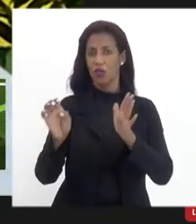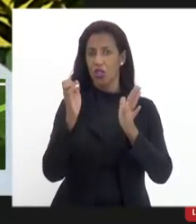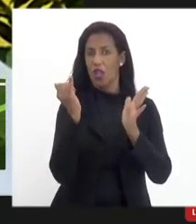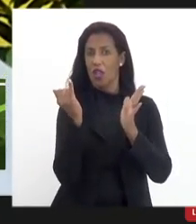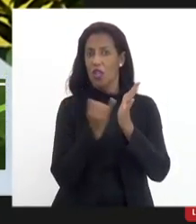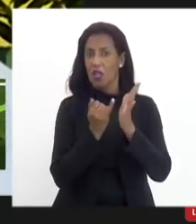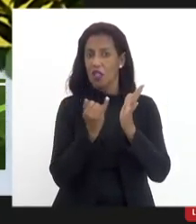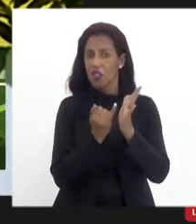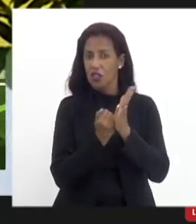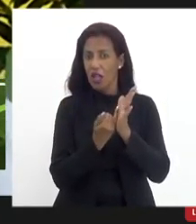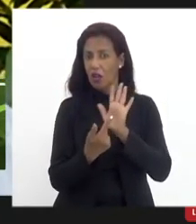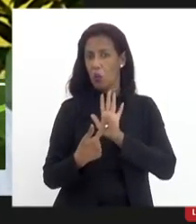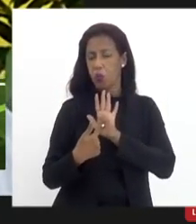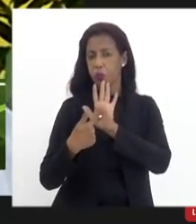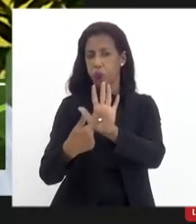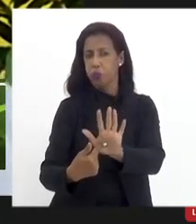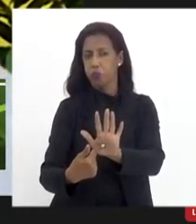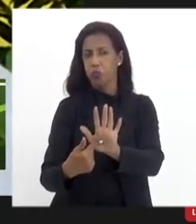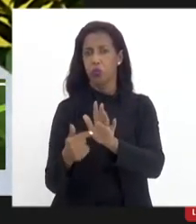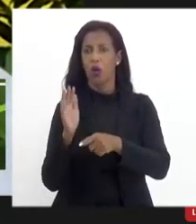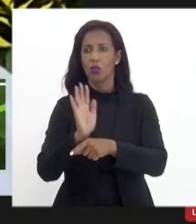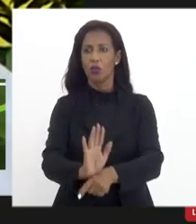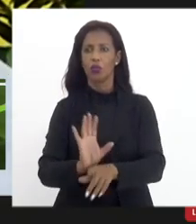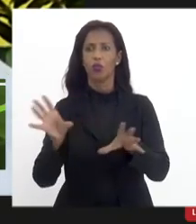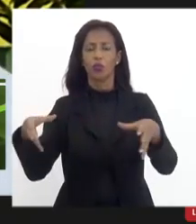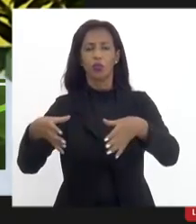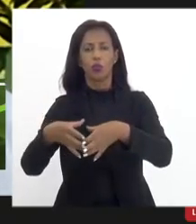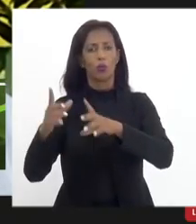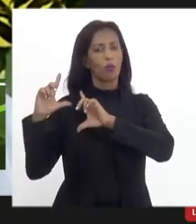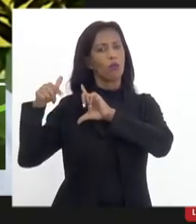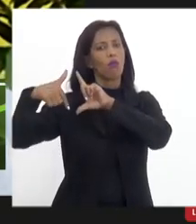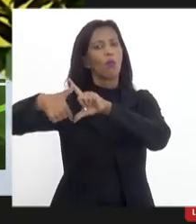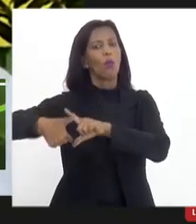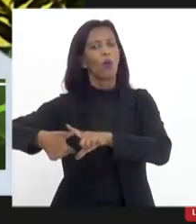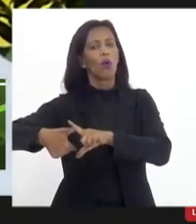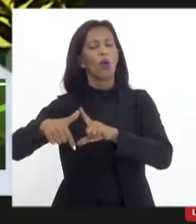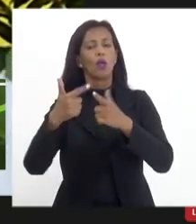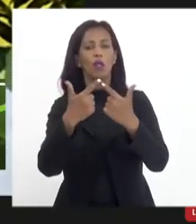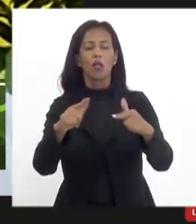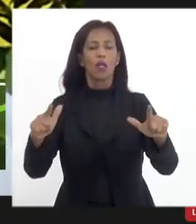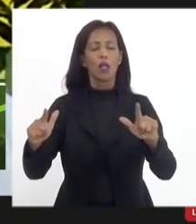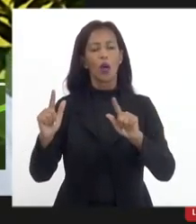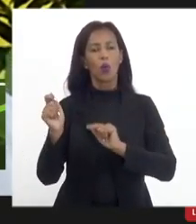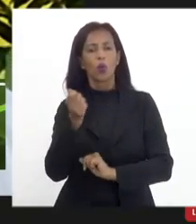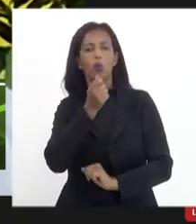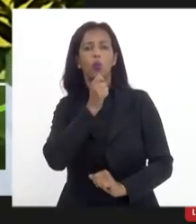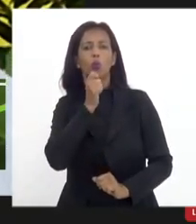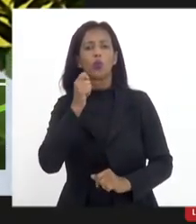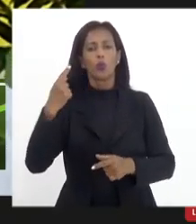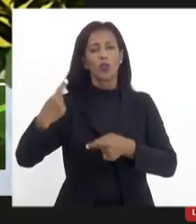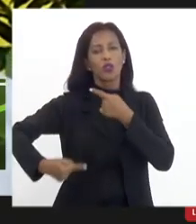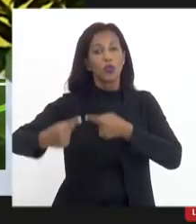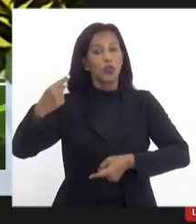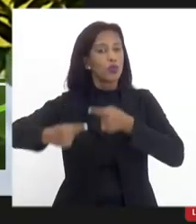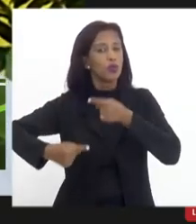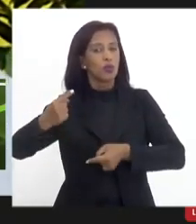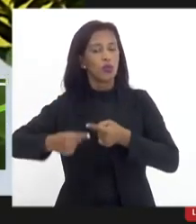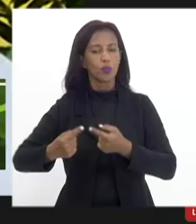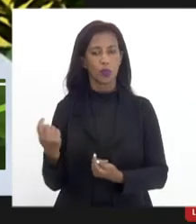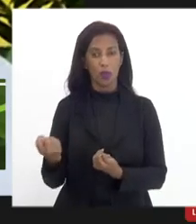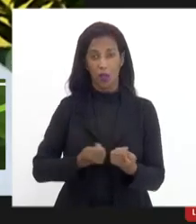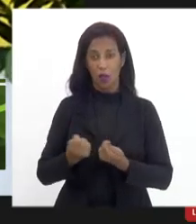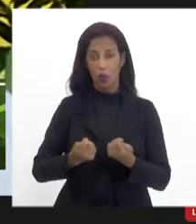não contemplam, na sua maioria, os grupos tradicionais que não estão na disputa da